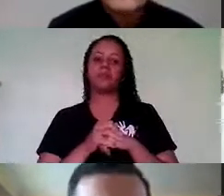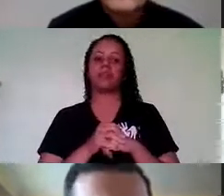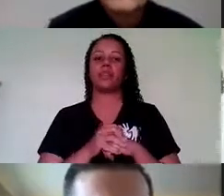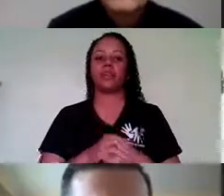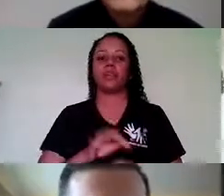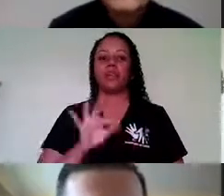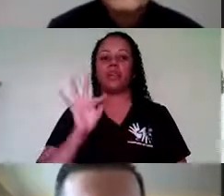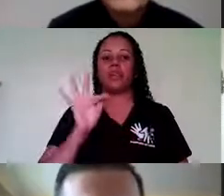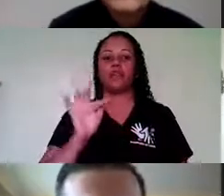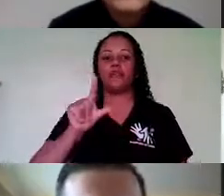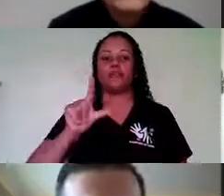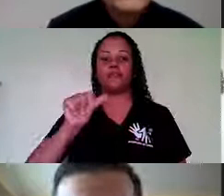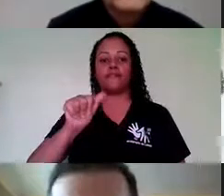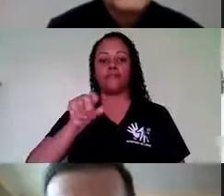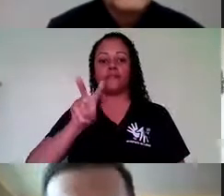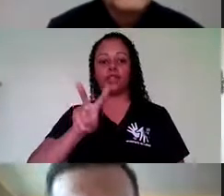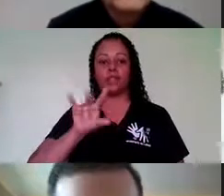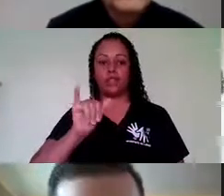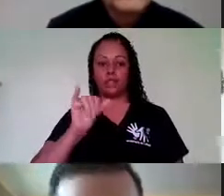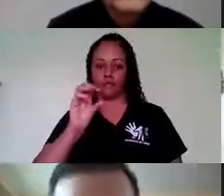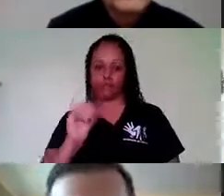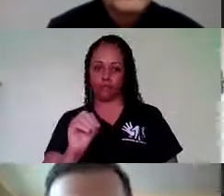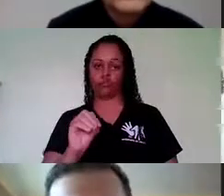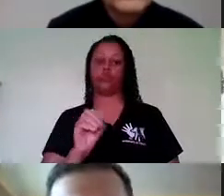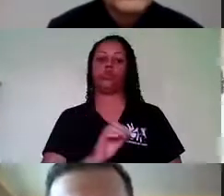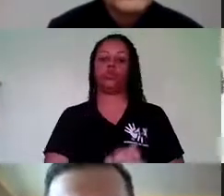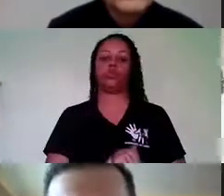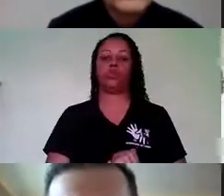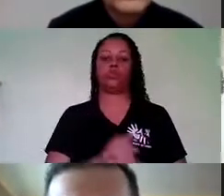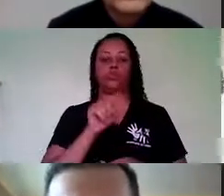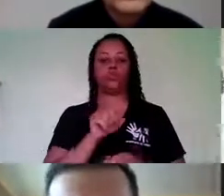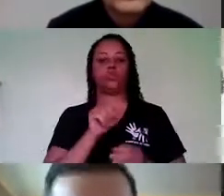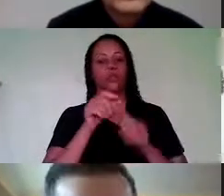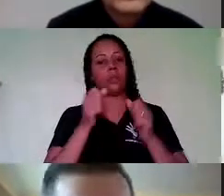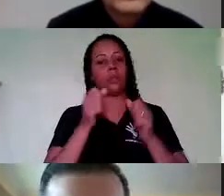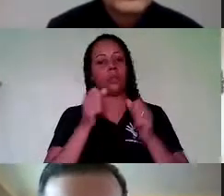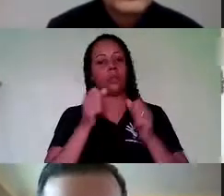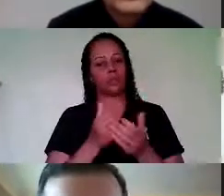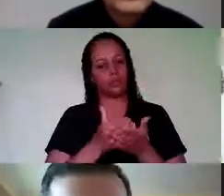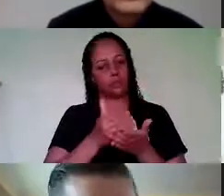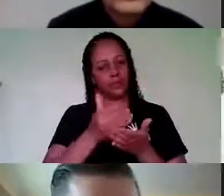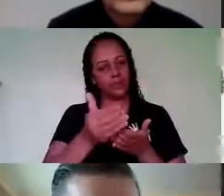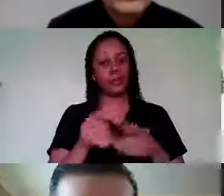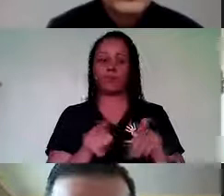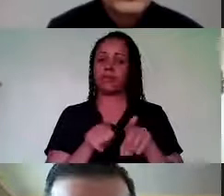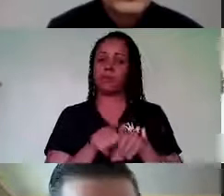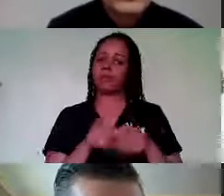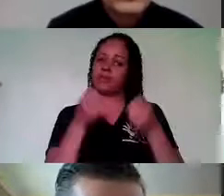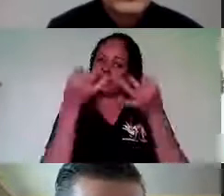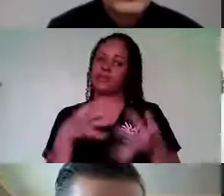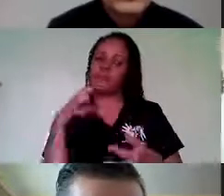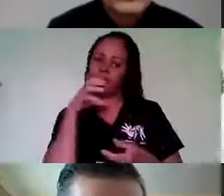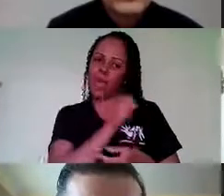Flávio do Instituto Jô Clemente, você é o próximo inscrito, por favor. Eu vou procurar também ser breve, né? Bem